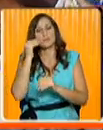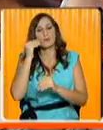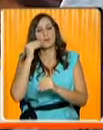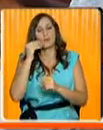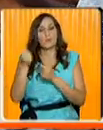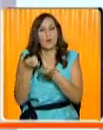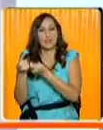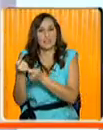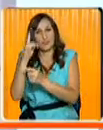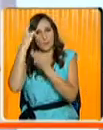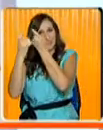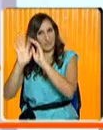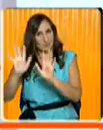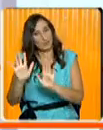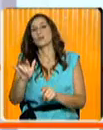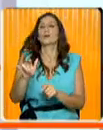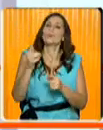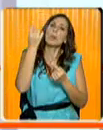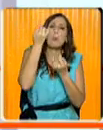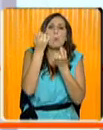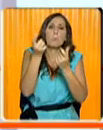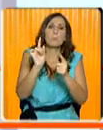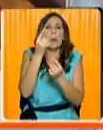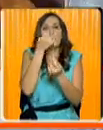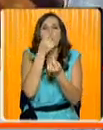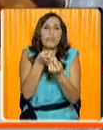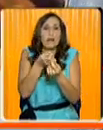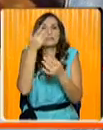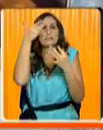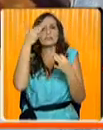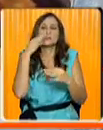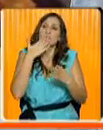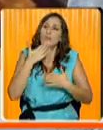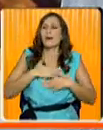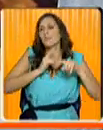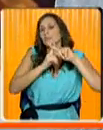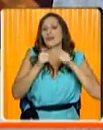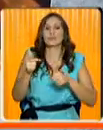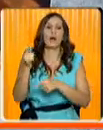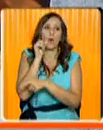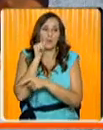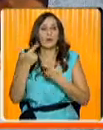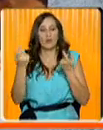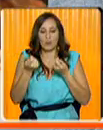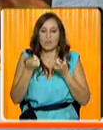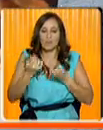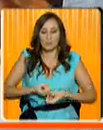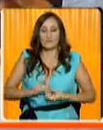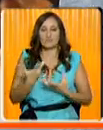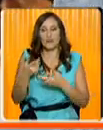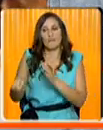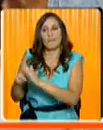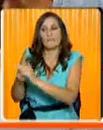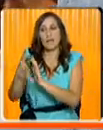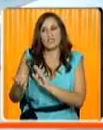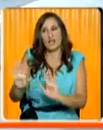onde sei lá, não é? Uma coisinha, nós satisfazemos com pouco, porque é do género: ah, ele agora está-se a abrir um pouco, não vou